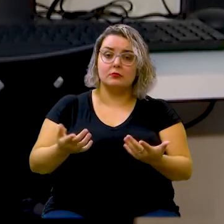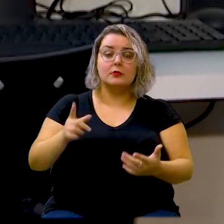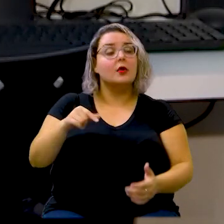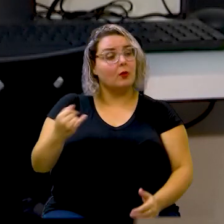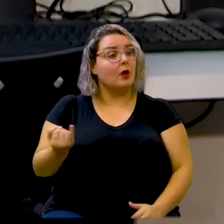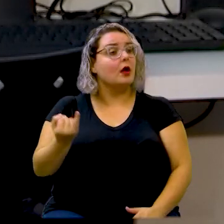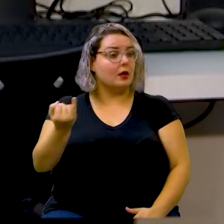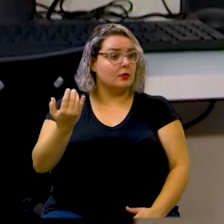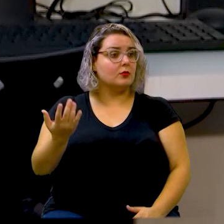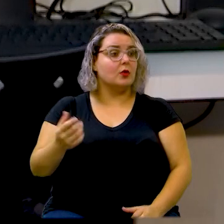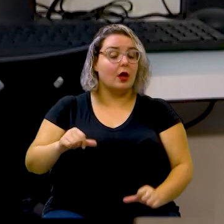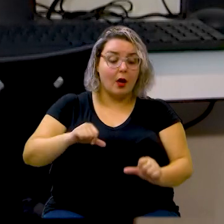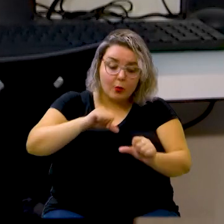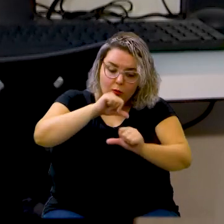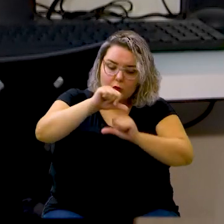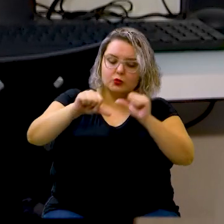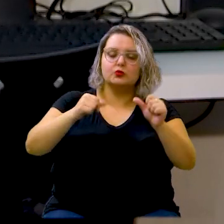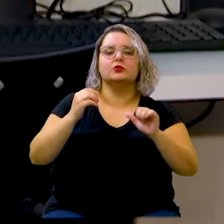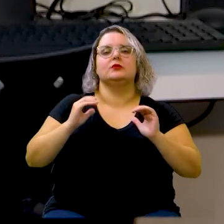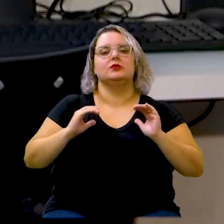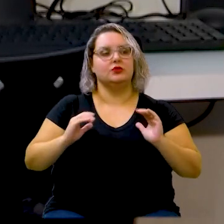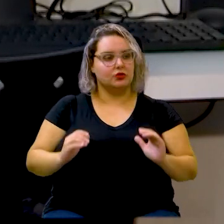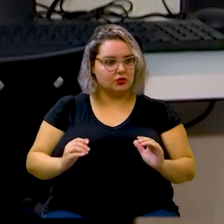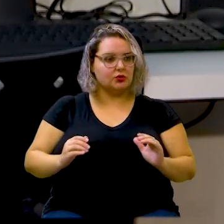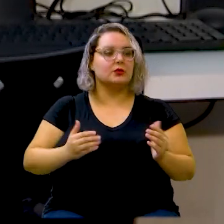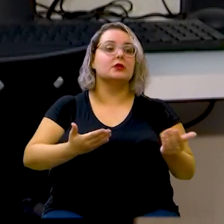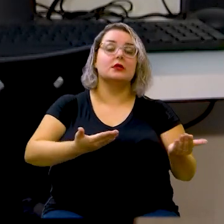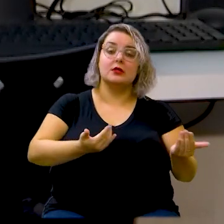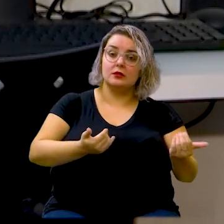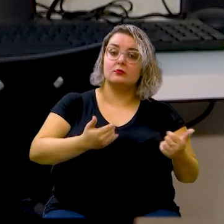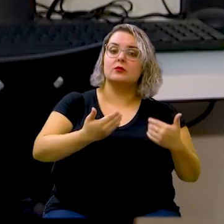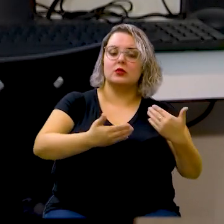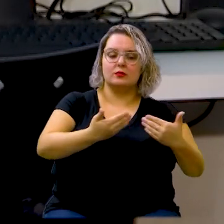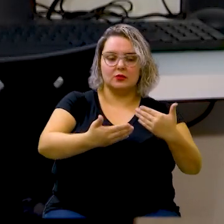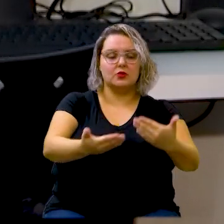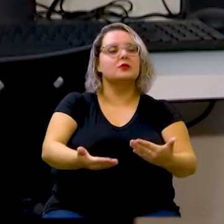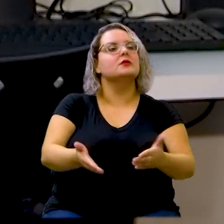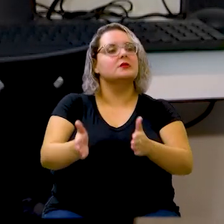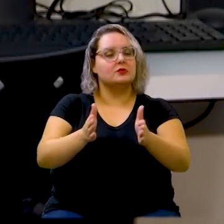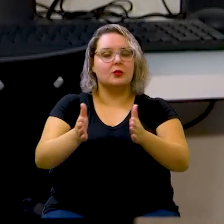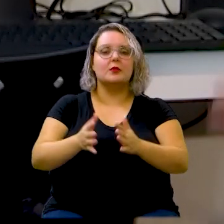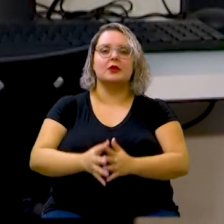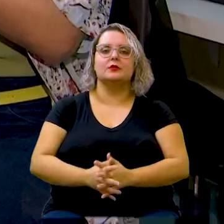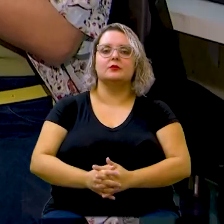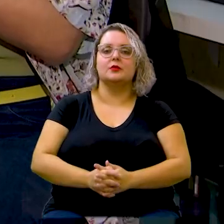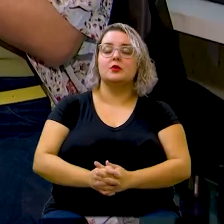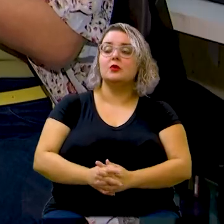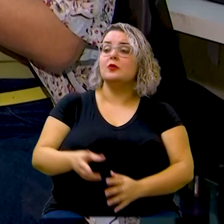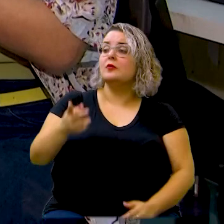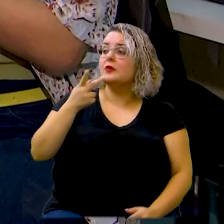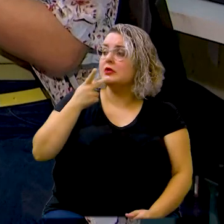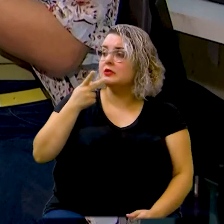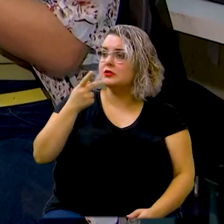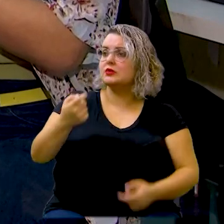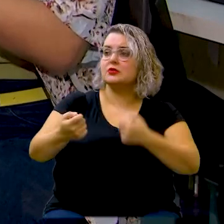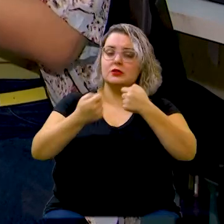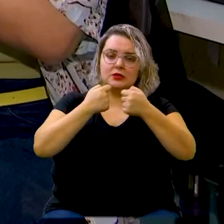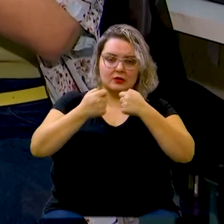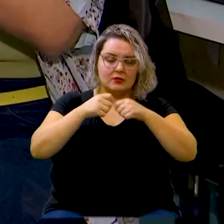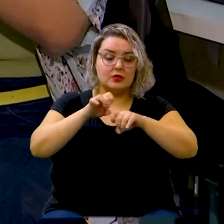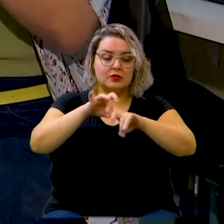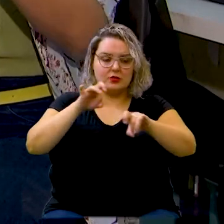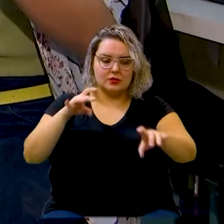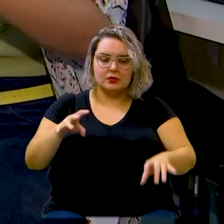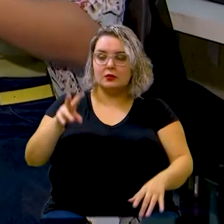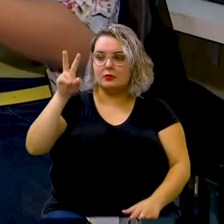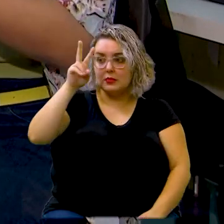muito interessante ver a mudança mesmo de comportamento desses jovens ao longo desse período. Você falou sobre entrevista online e